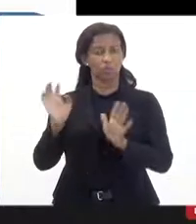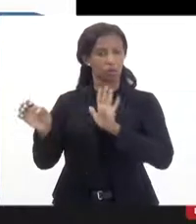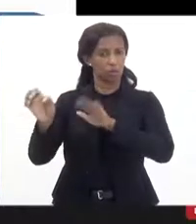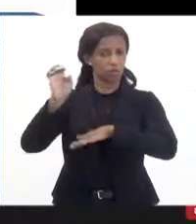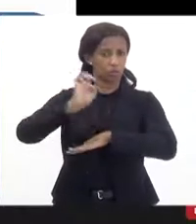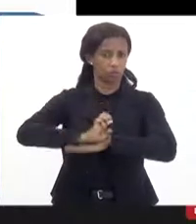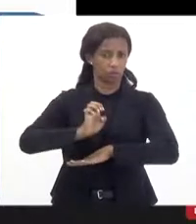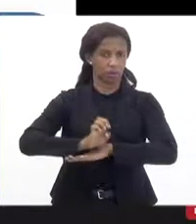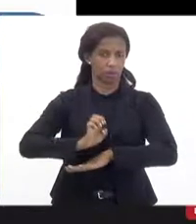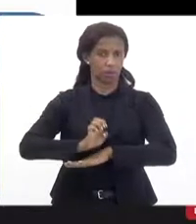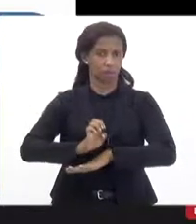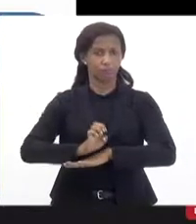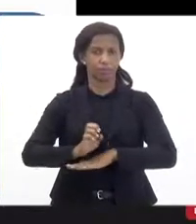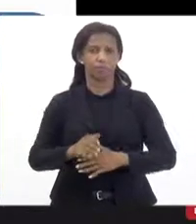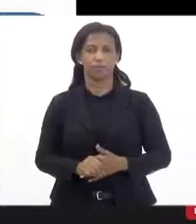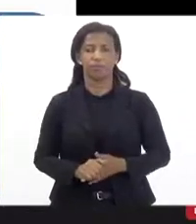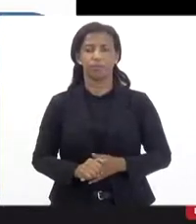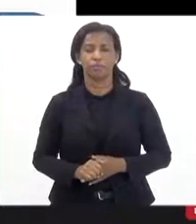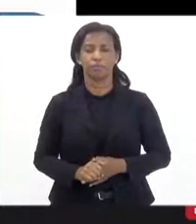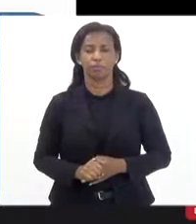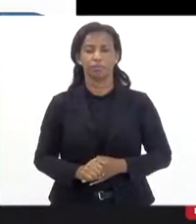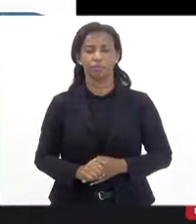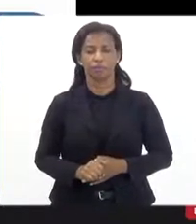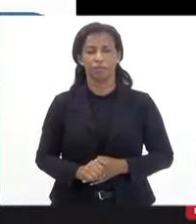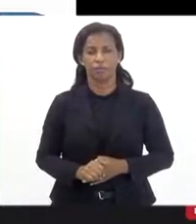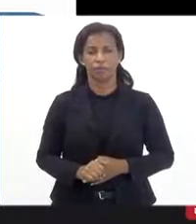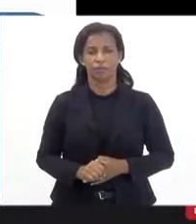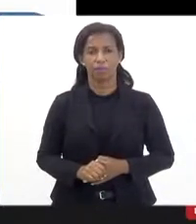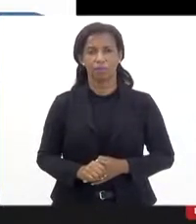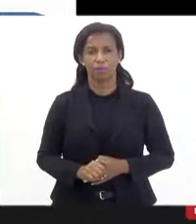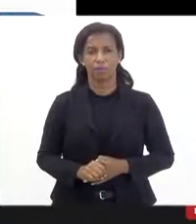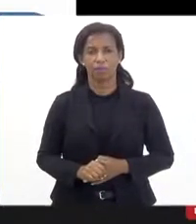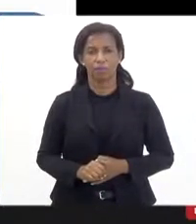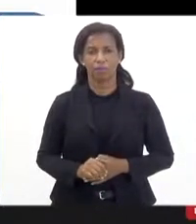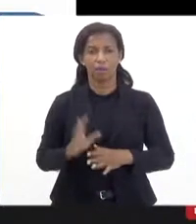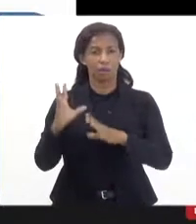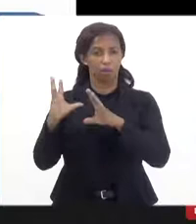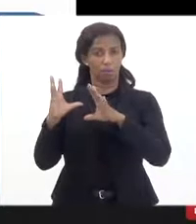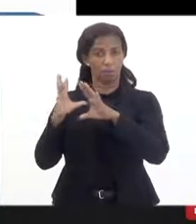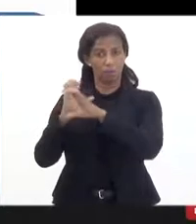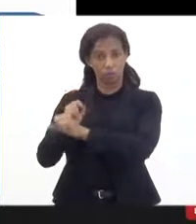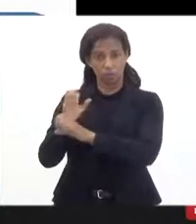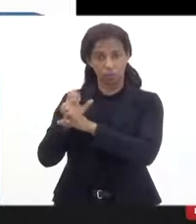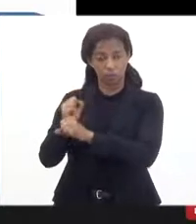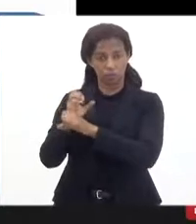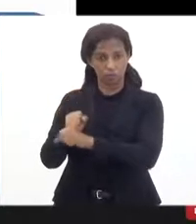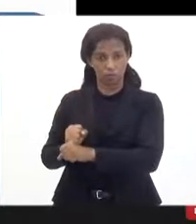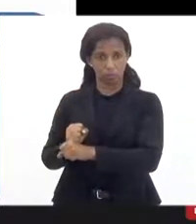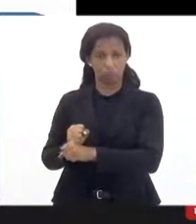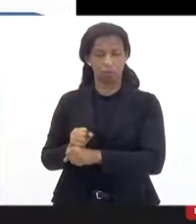Estado, cujo o resultado para as contas